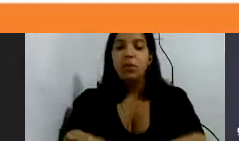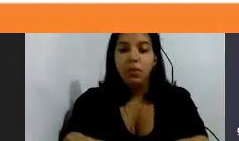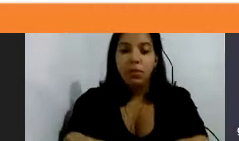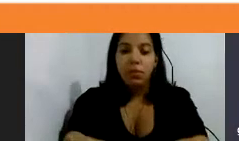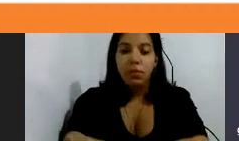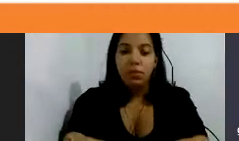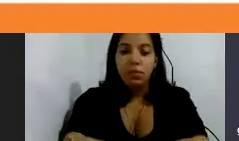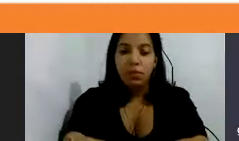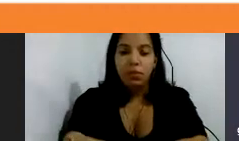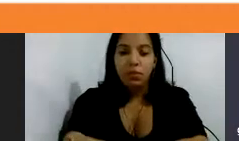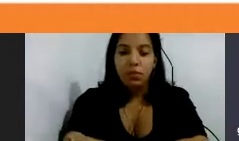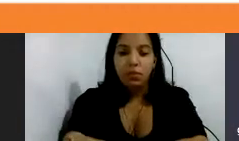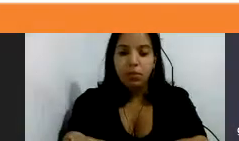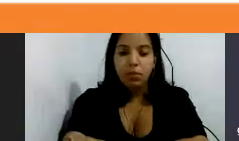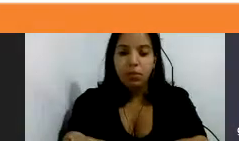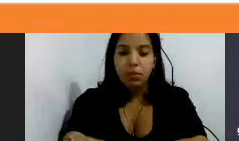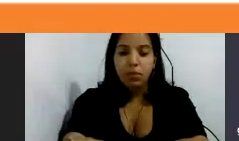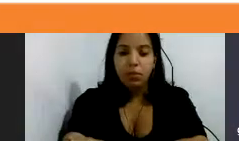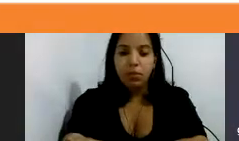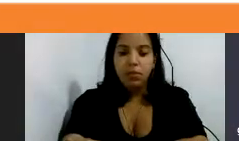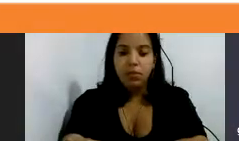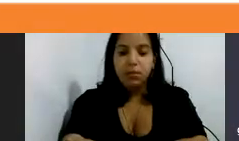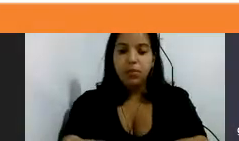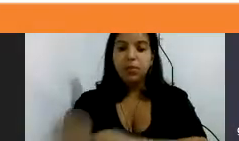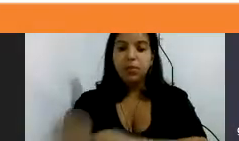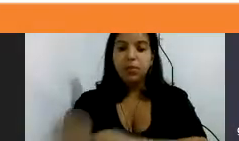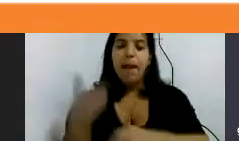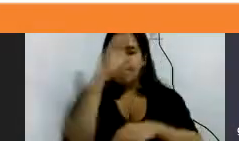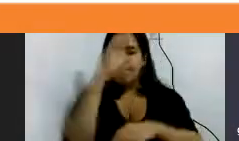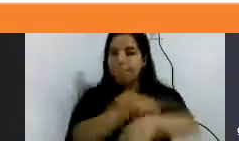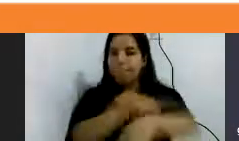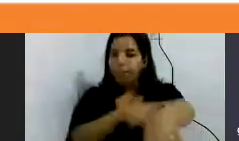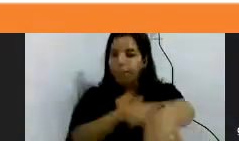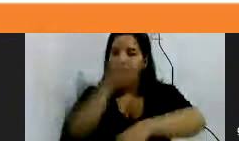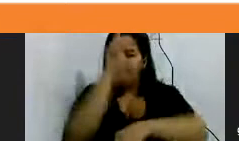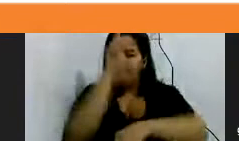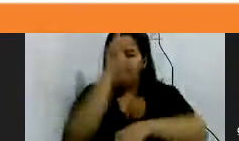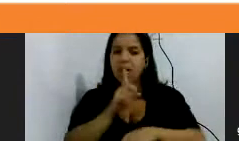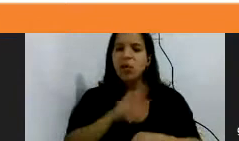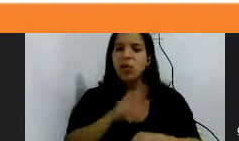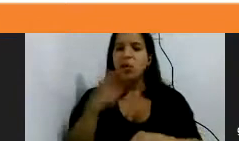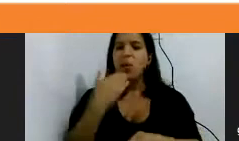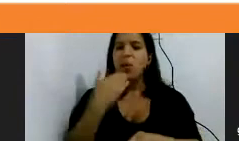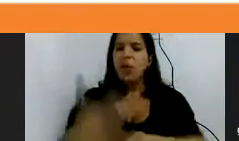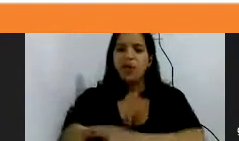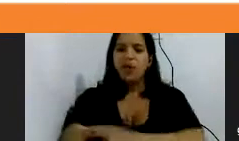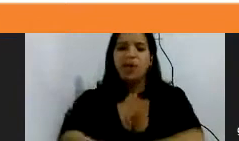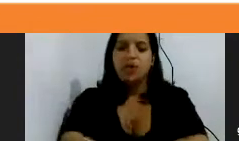fica amarelada, as mucosas também. Isso. Como que a gente chama esse quadro?